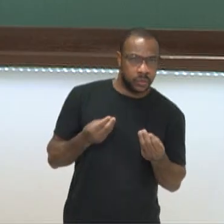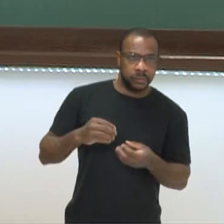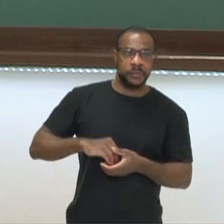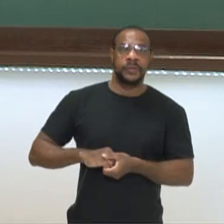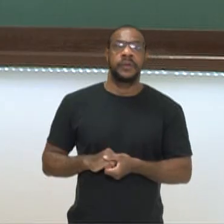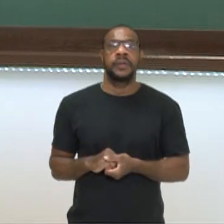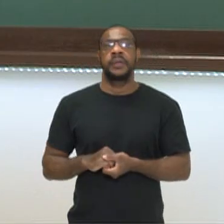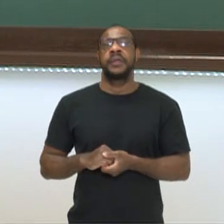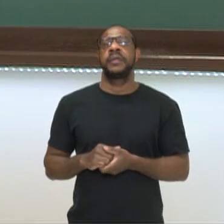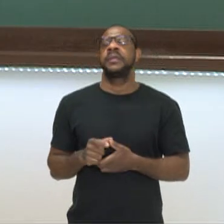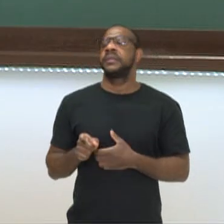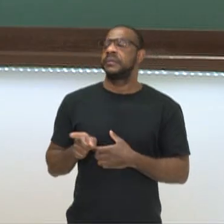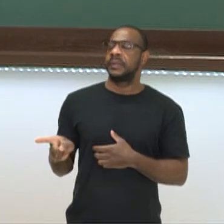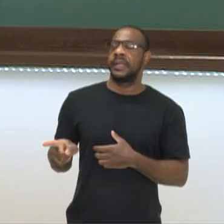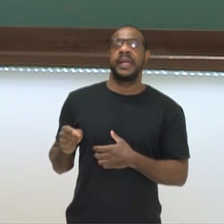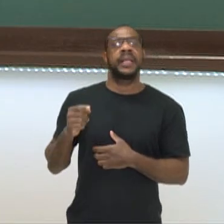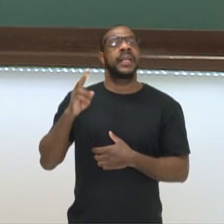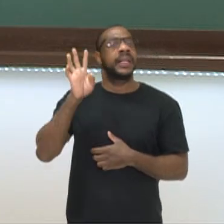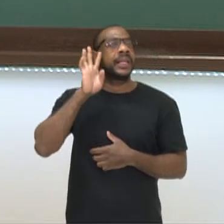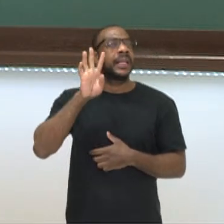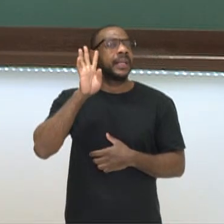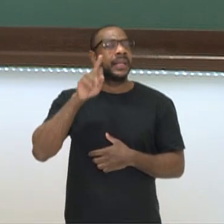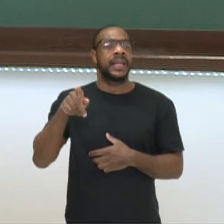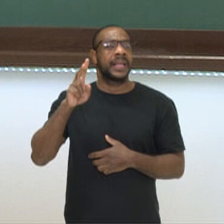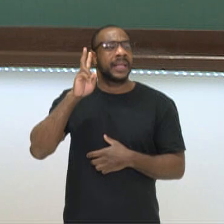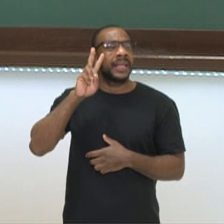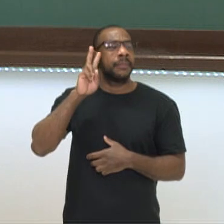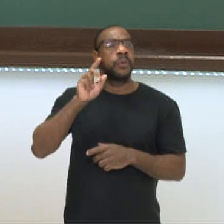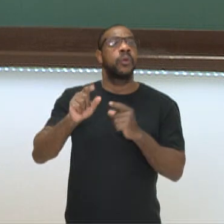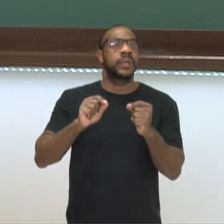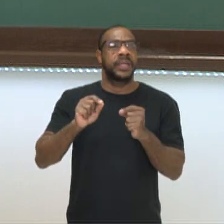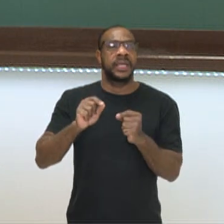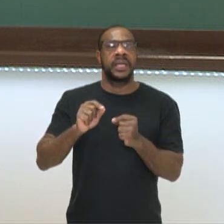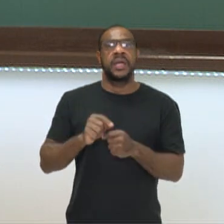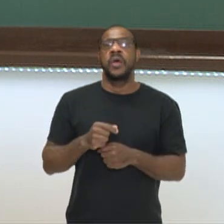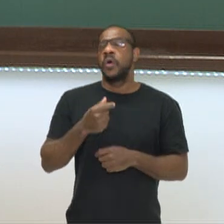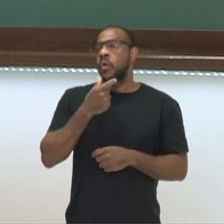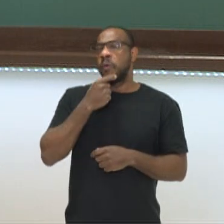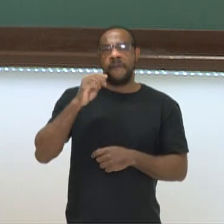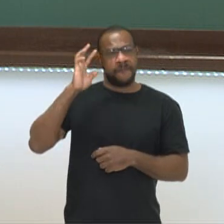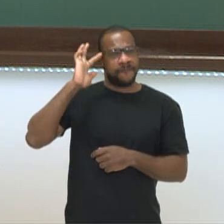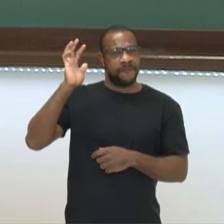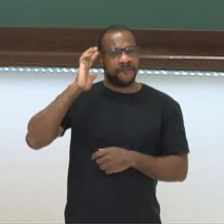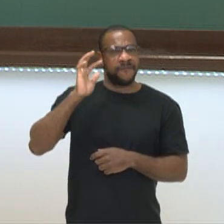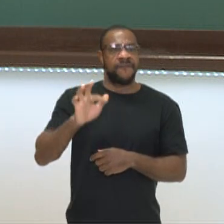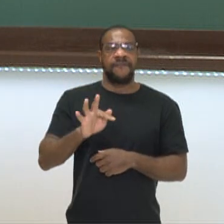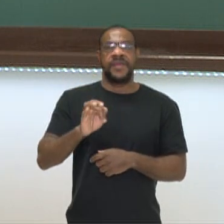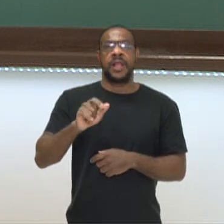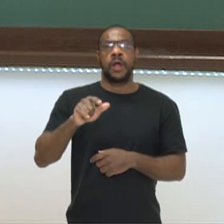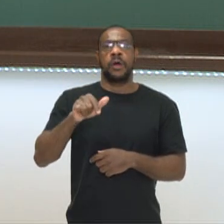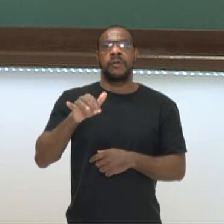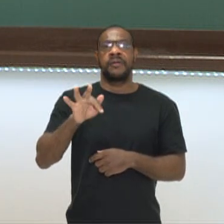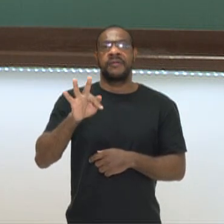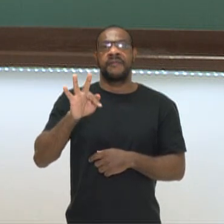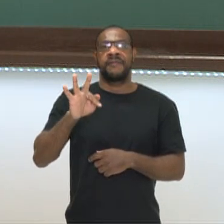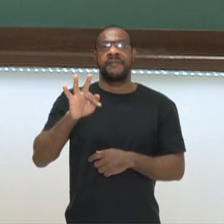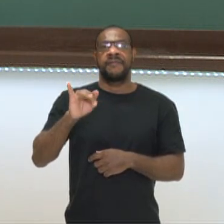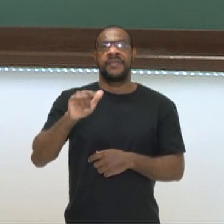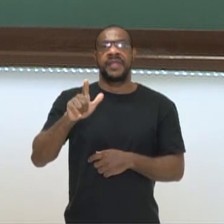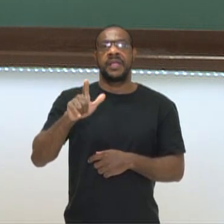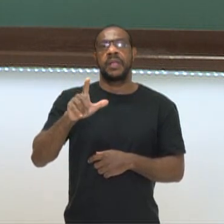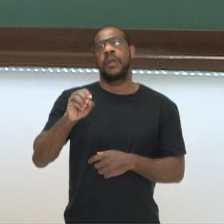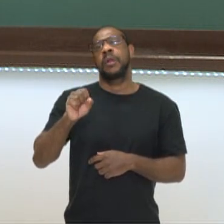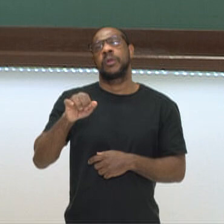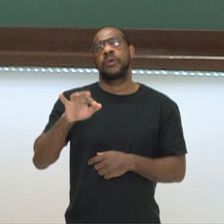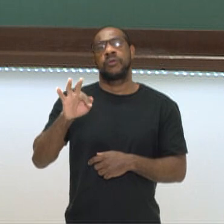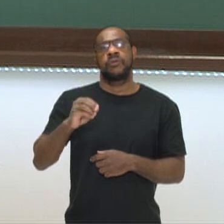filósofo, Diógenes Laércio. Dizem que ele andava pela Grécia Antiga com uma lanterna acesa de dia,